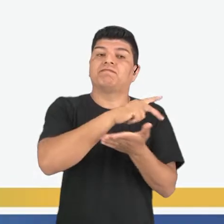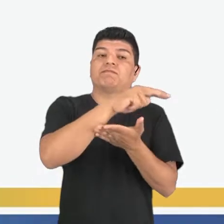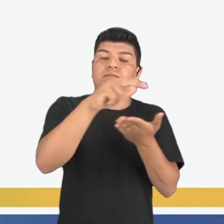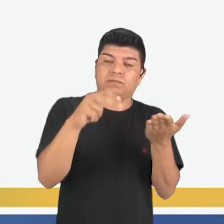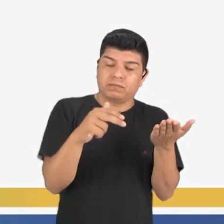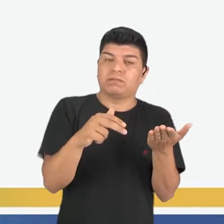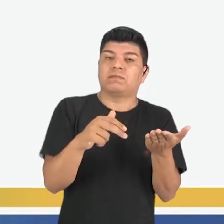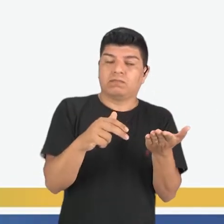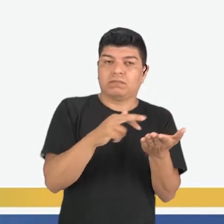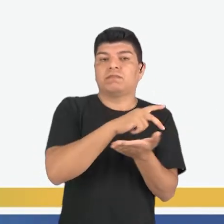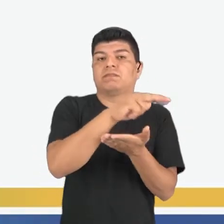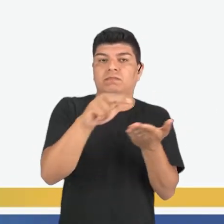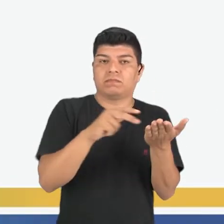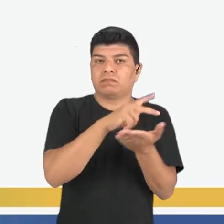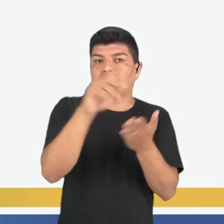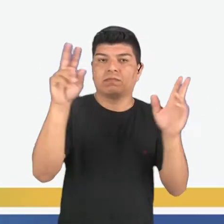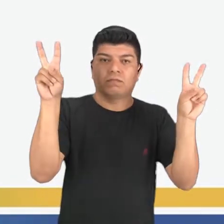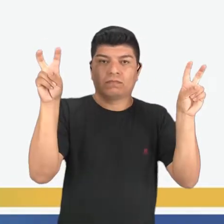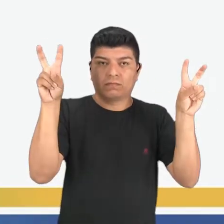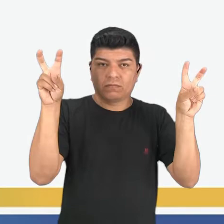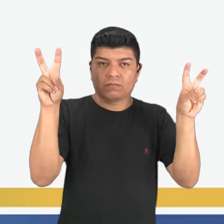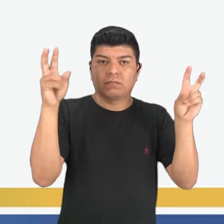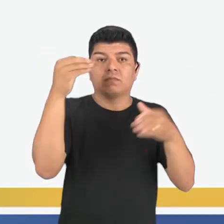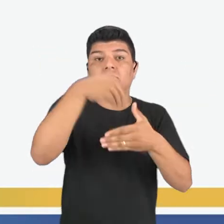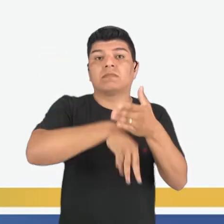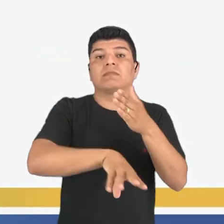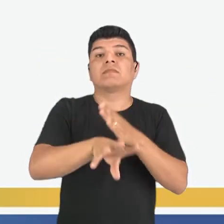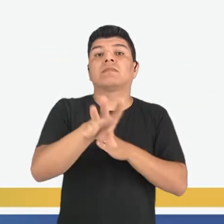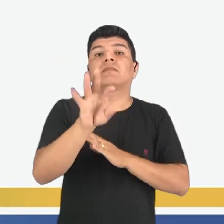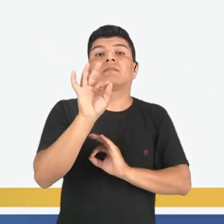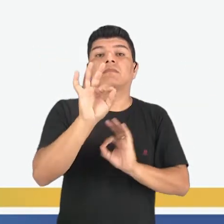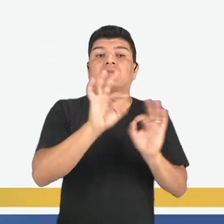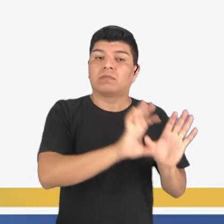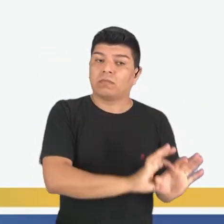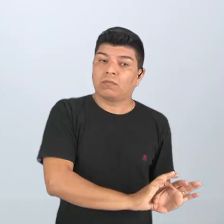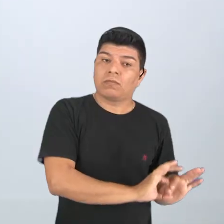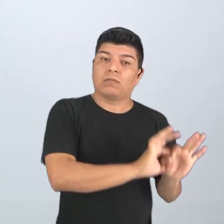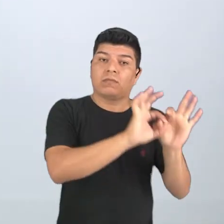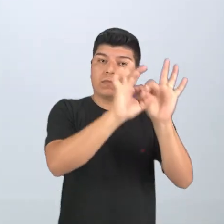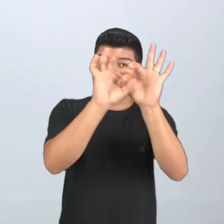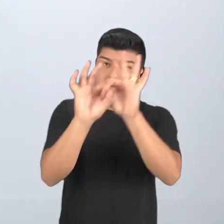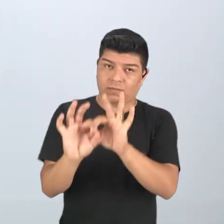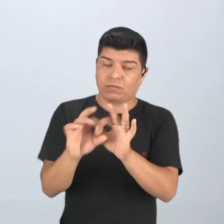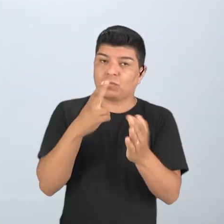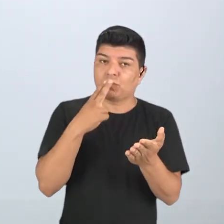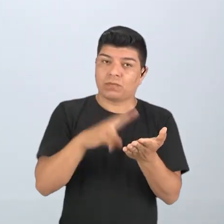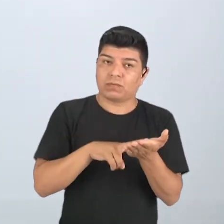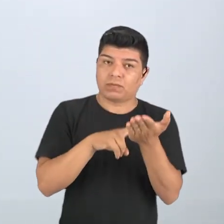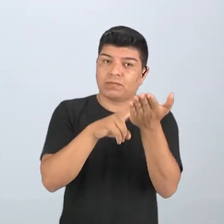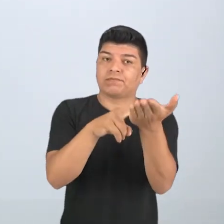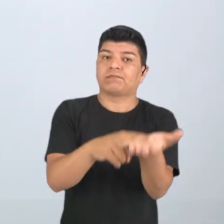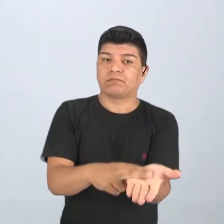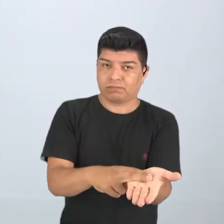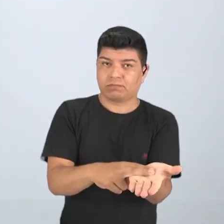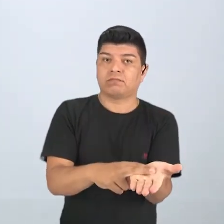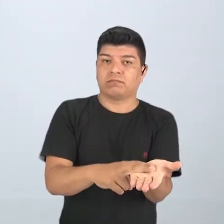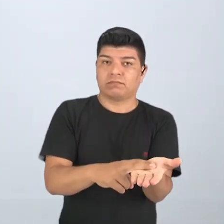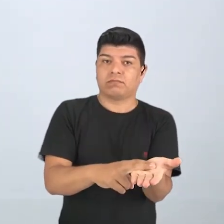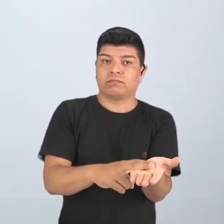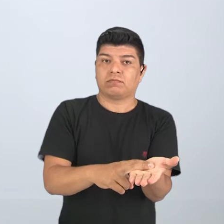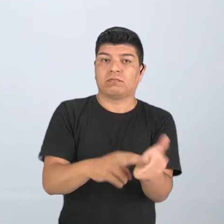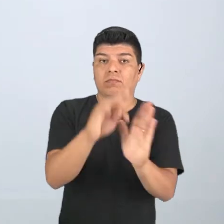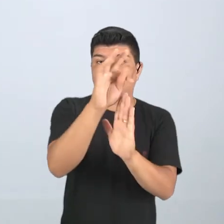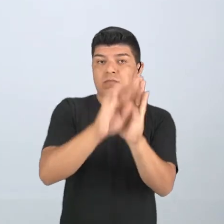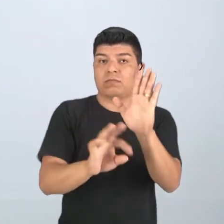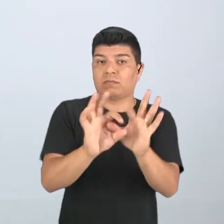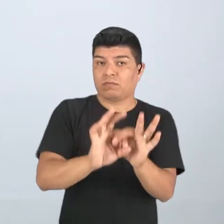diversificado, né? Vários e vários temas dentro desse contexto. A carta, ela é um texto livre,